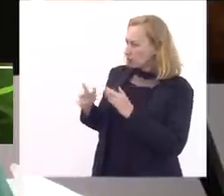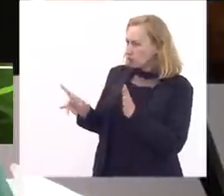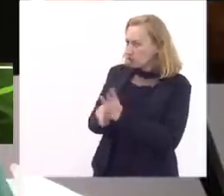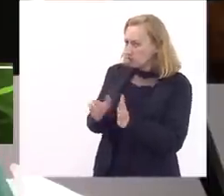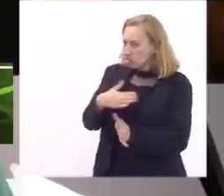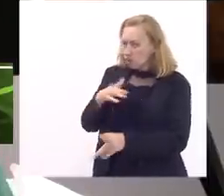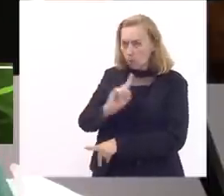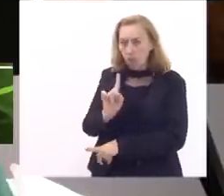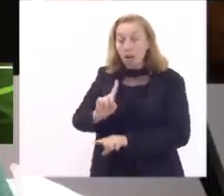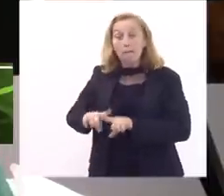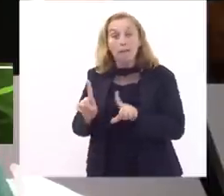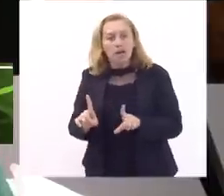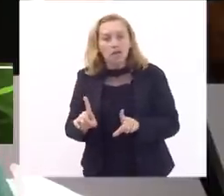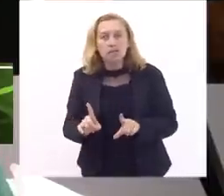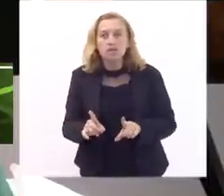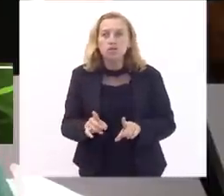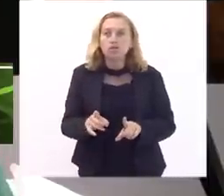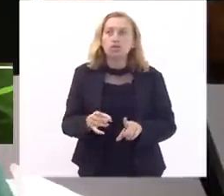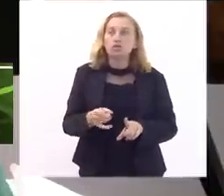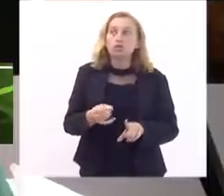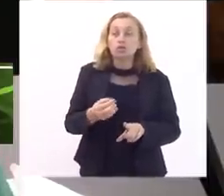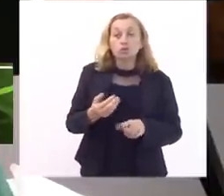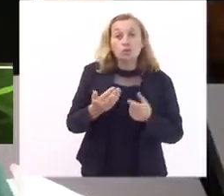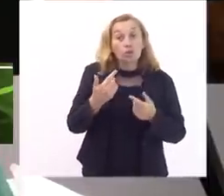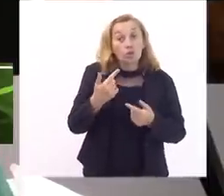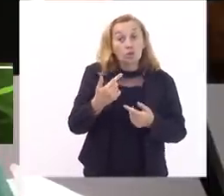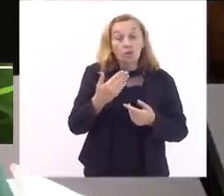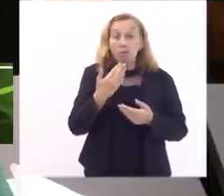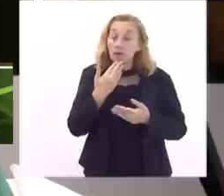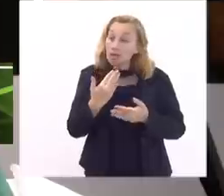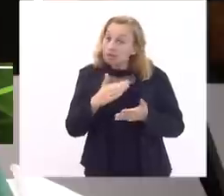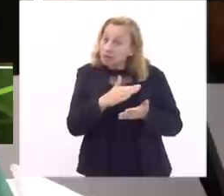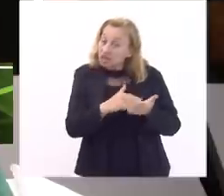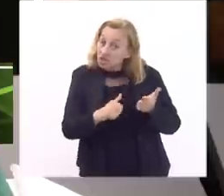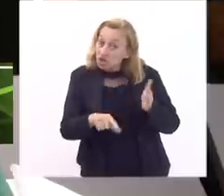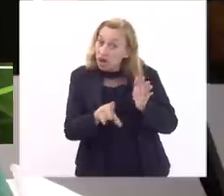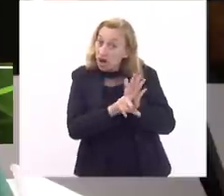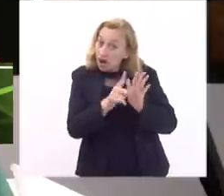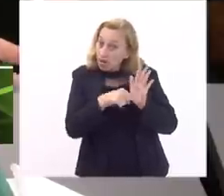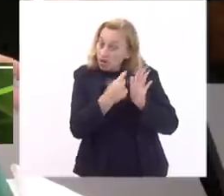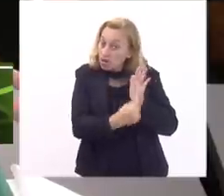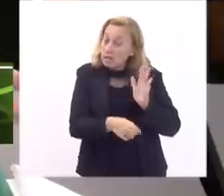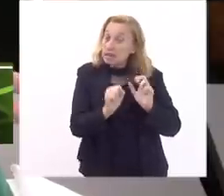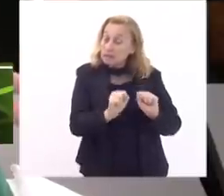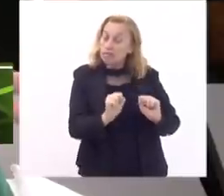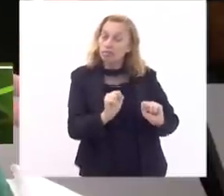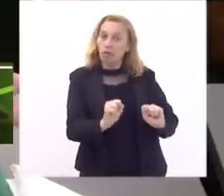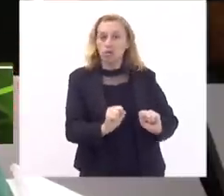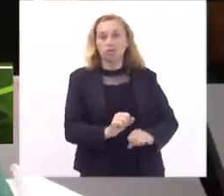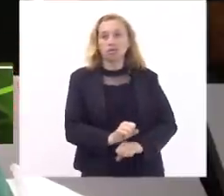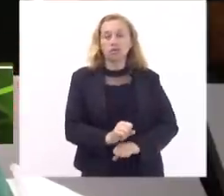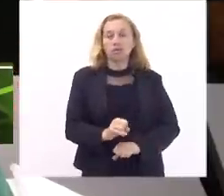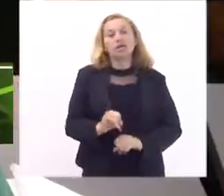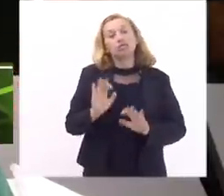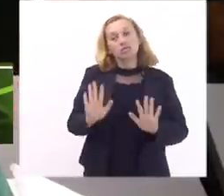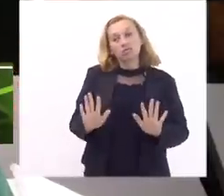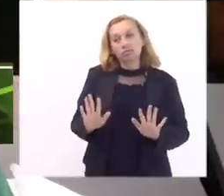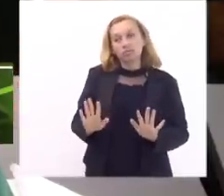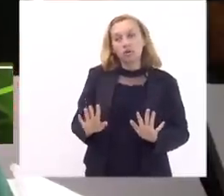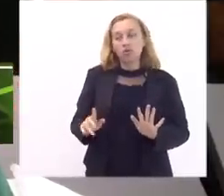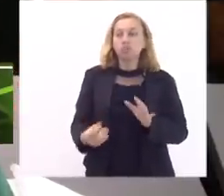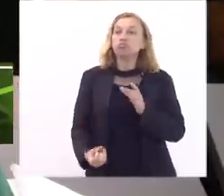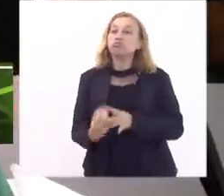Só estou tentando ver se é possível derrubar o veto. Se não for possível, fica a reflexão do autor do projeto.